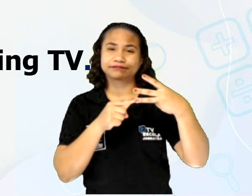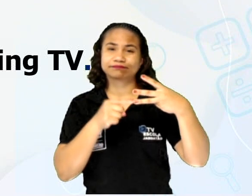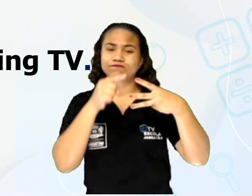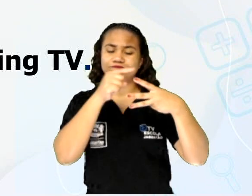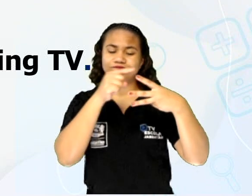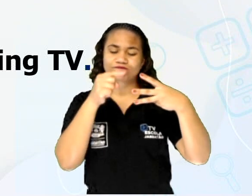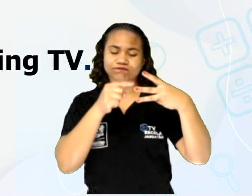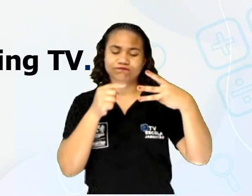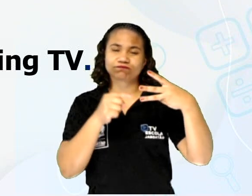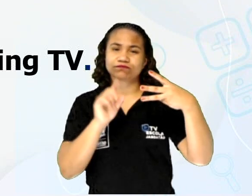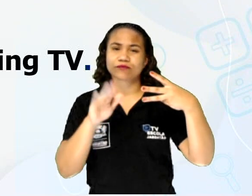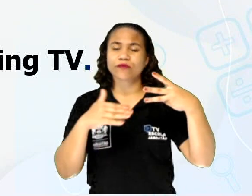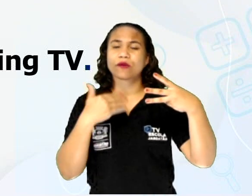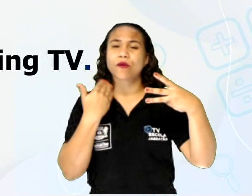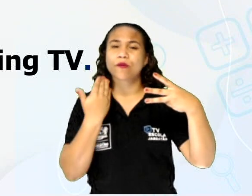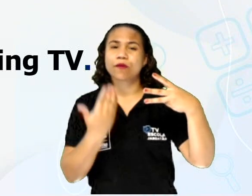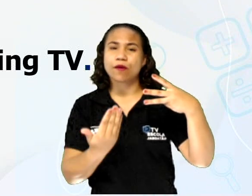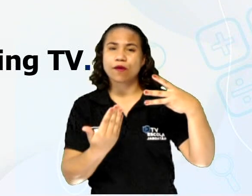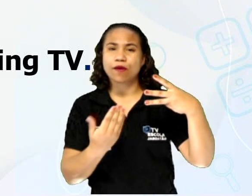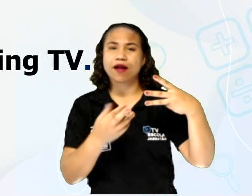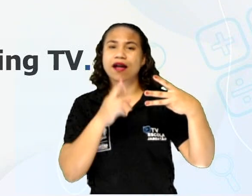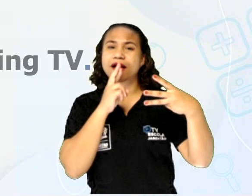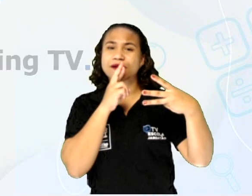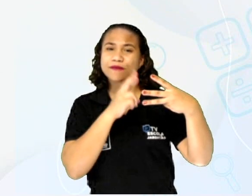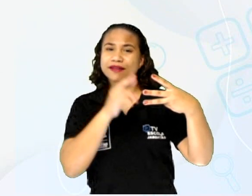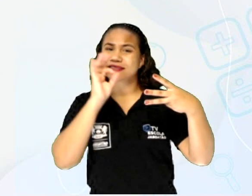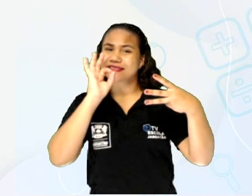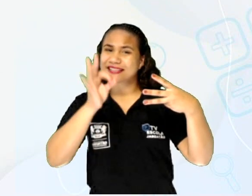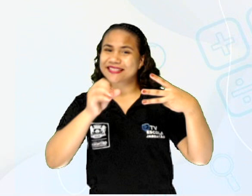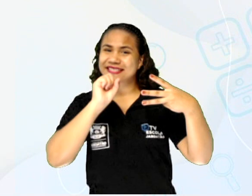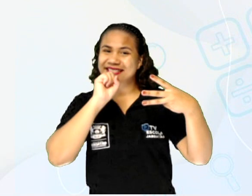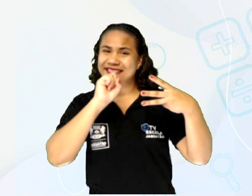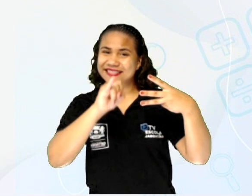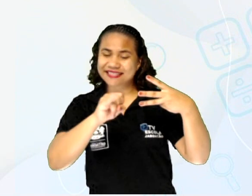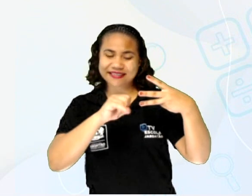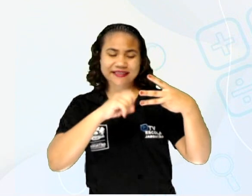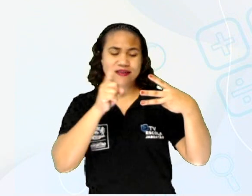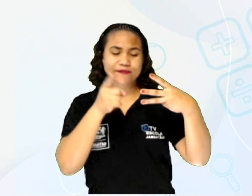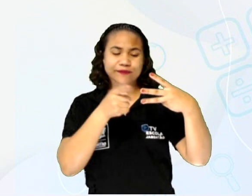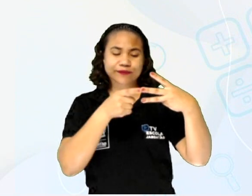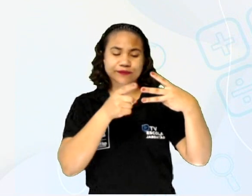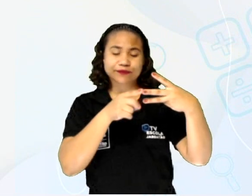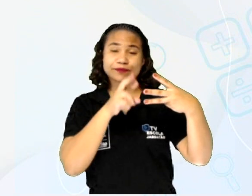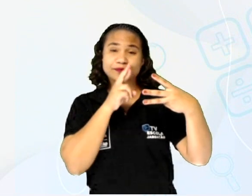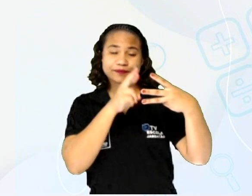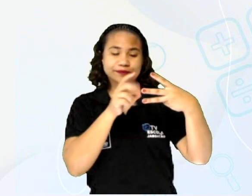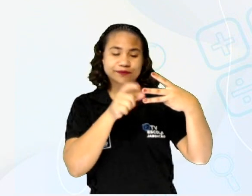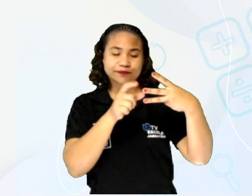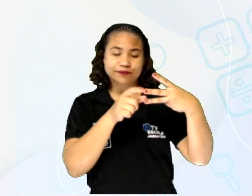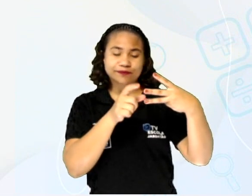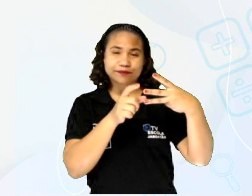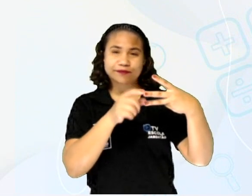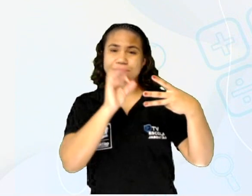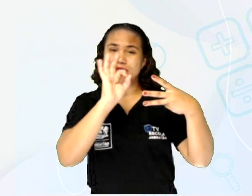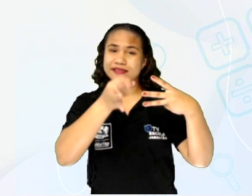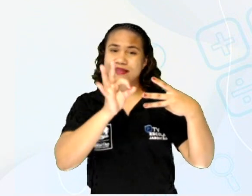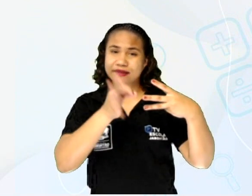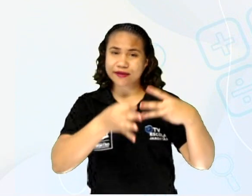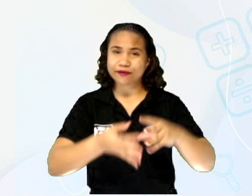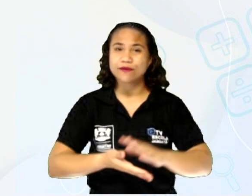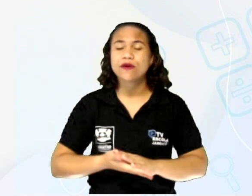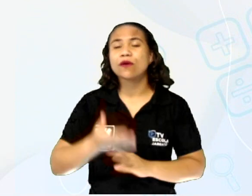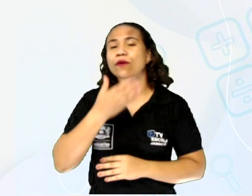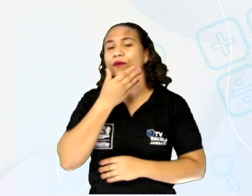TV. Respondeu certo quem colocou a segunda frase, isn't.